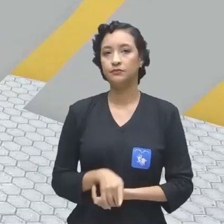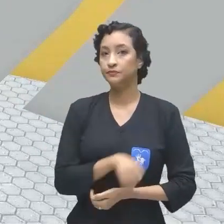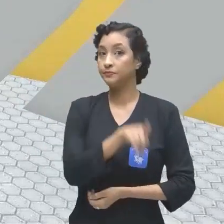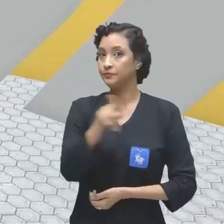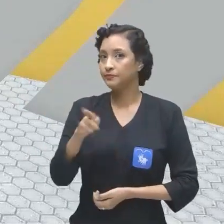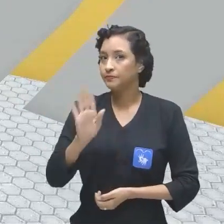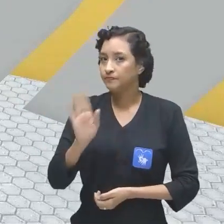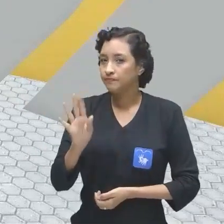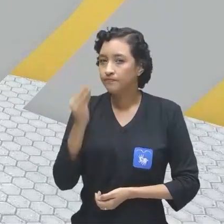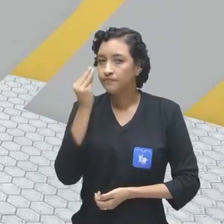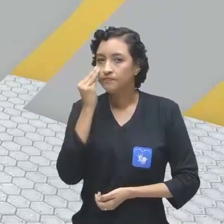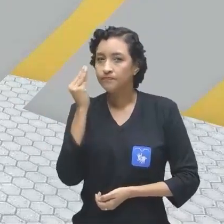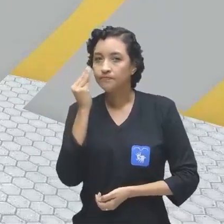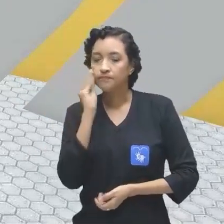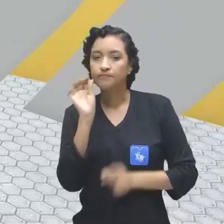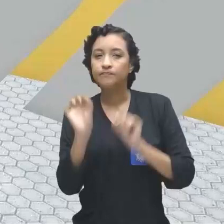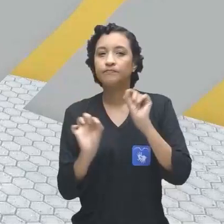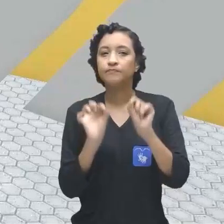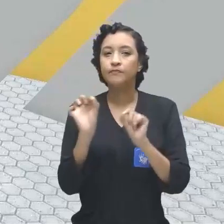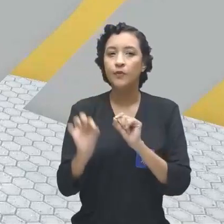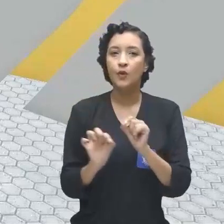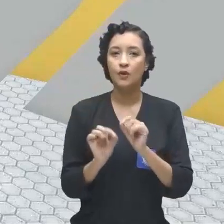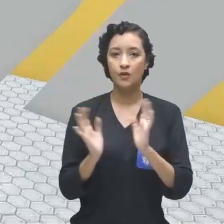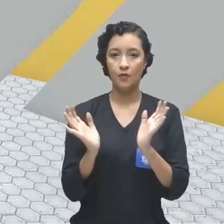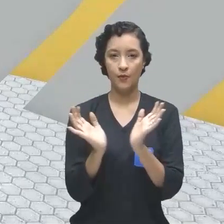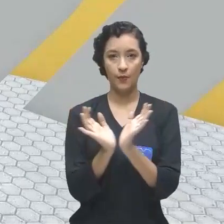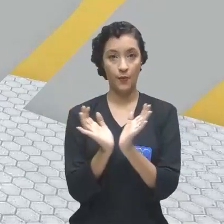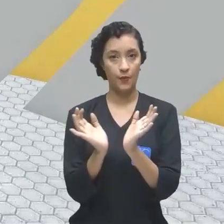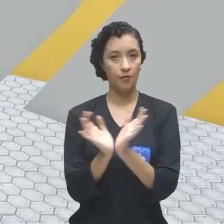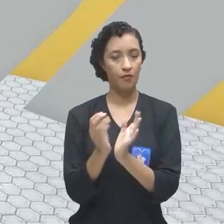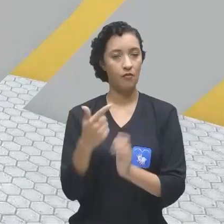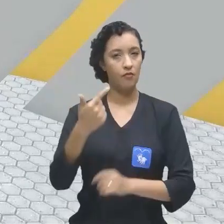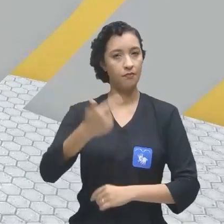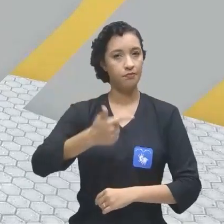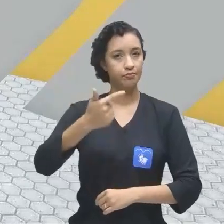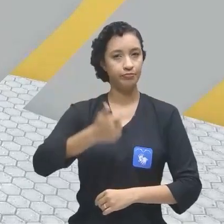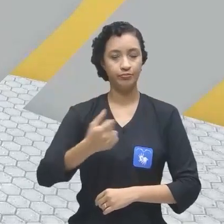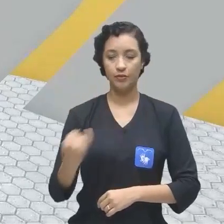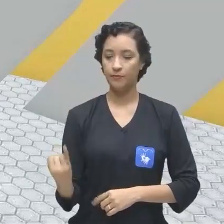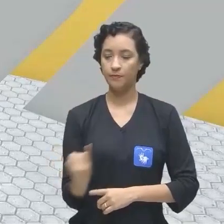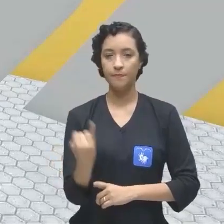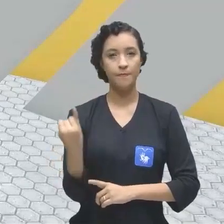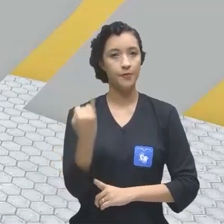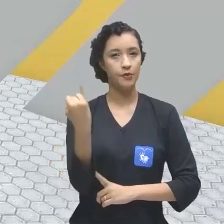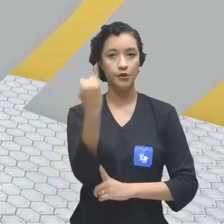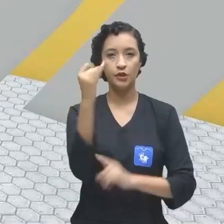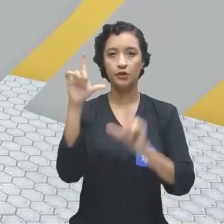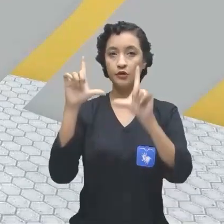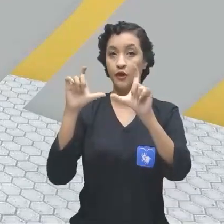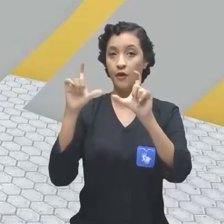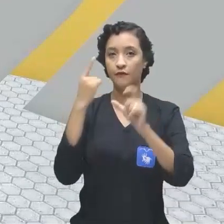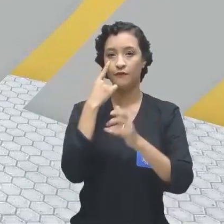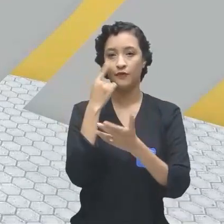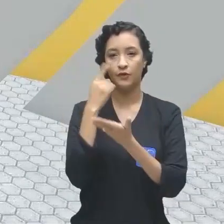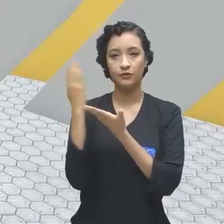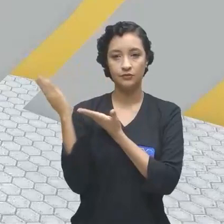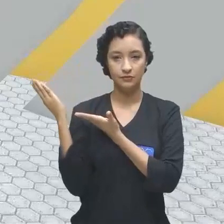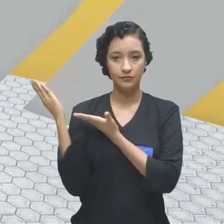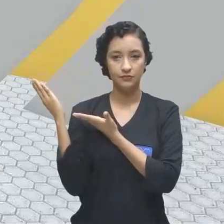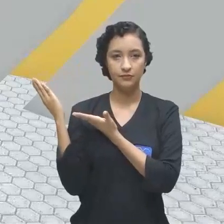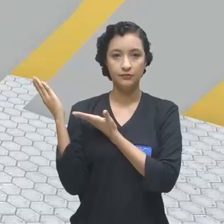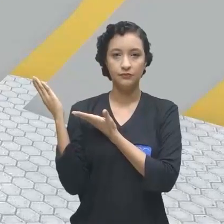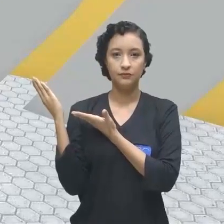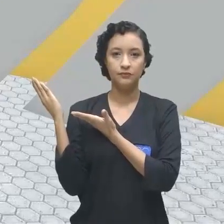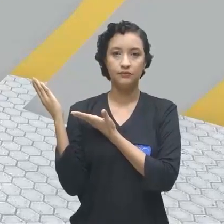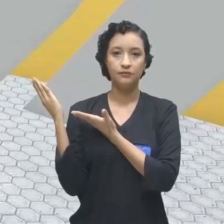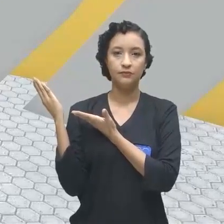já, o setor muito importante da economia do município de Manaus, que é o secundário, que é